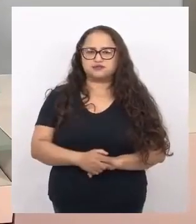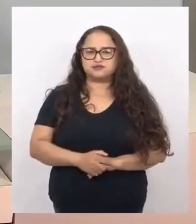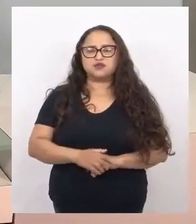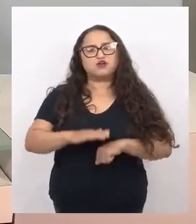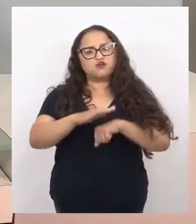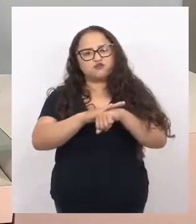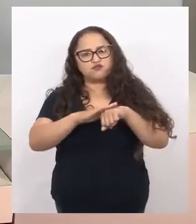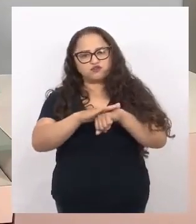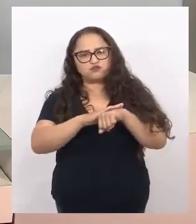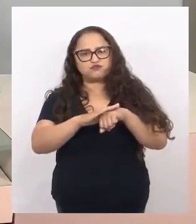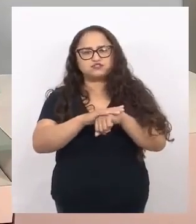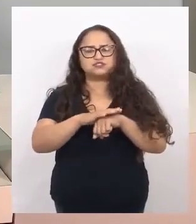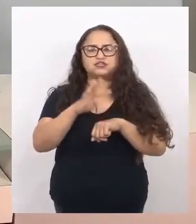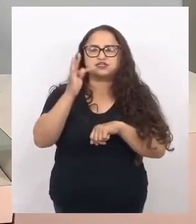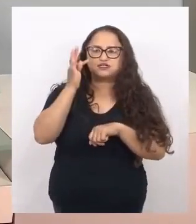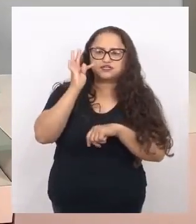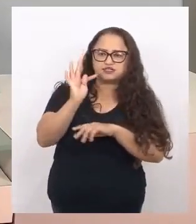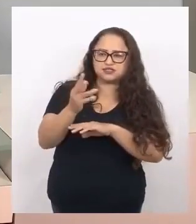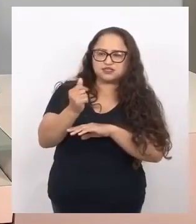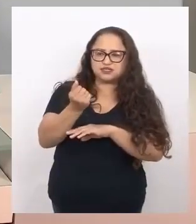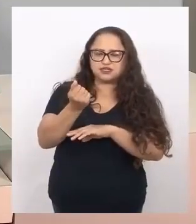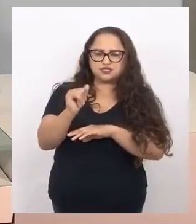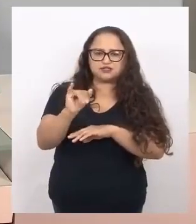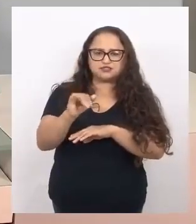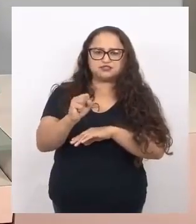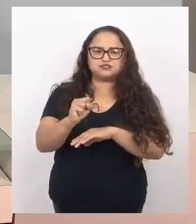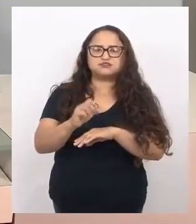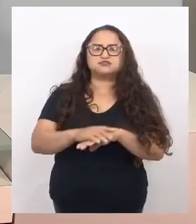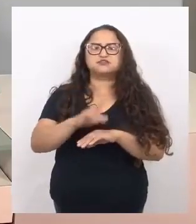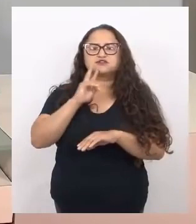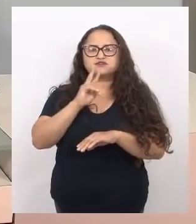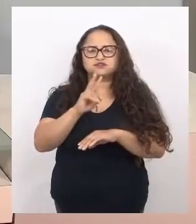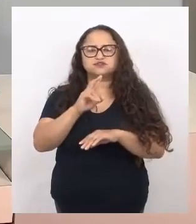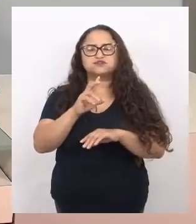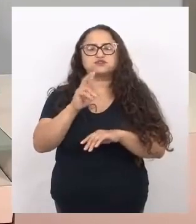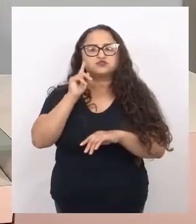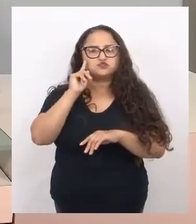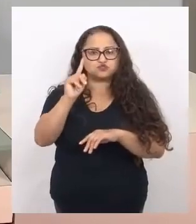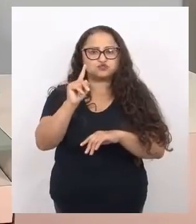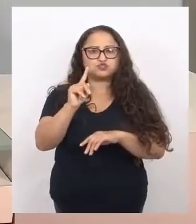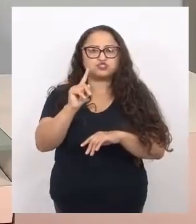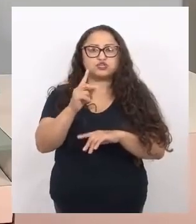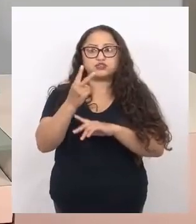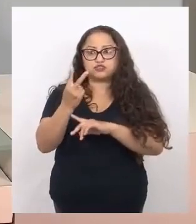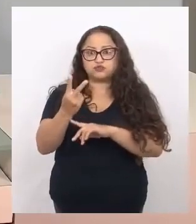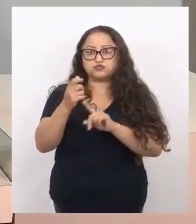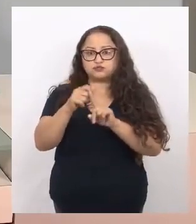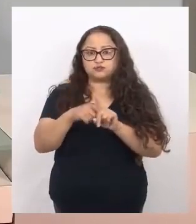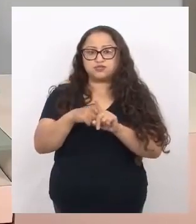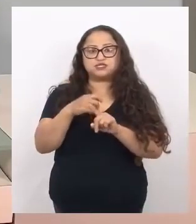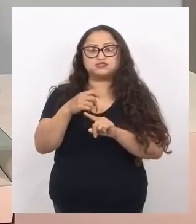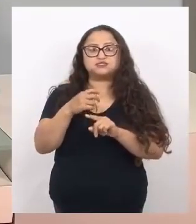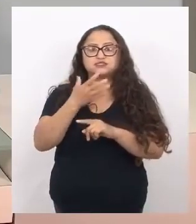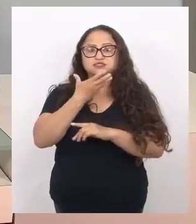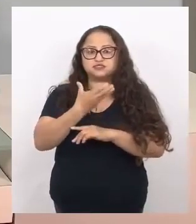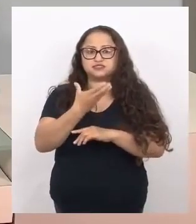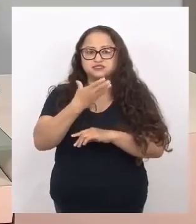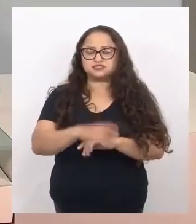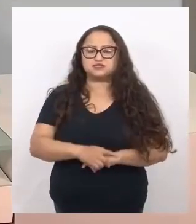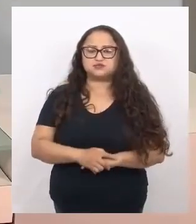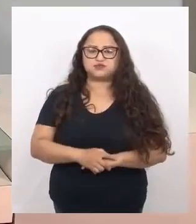com os outros professores, a gente vai ajeitar no dia da associação, que vai ser no dia 2 de dezembro, para que a Thaís não